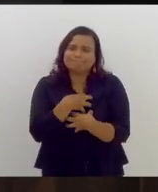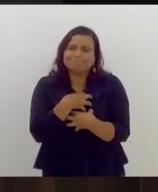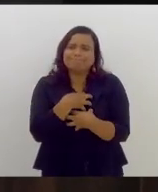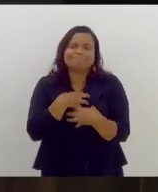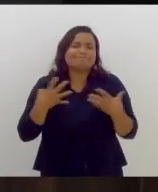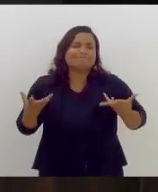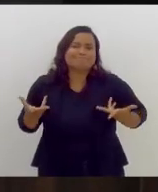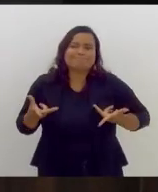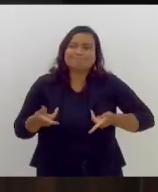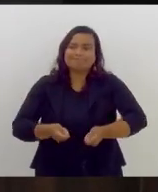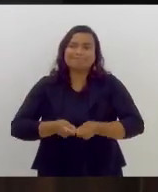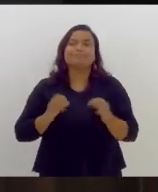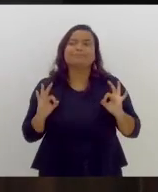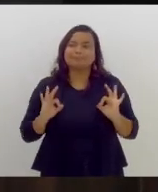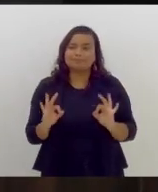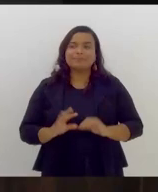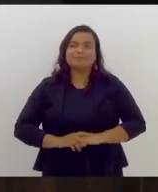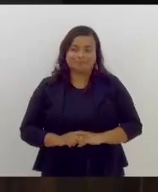maravilhoso,